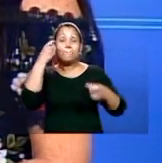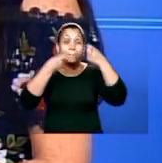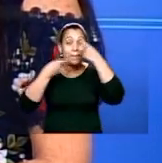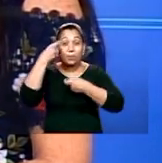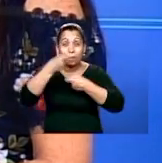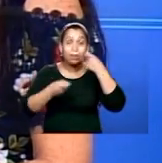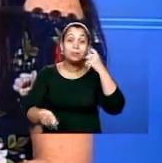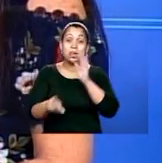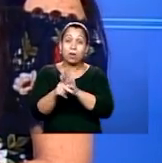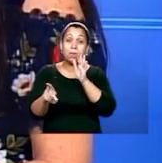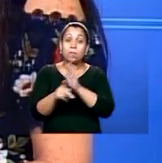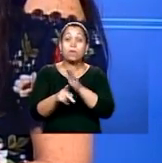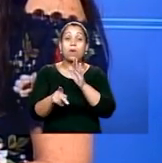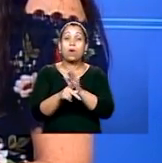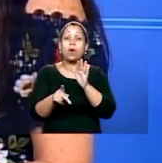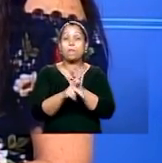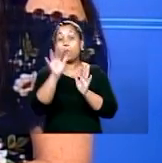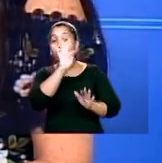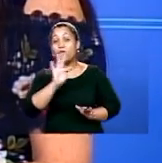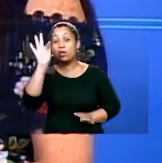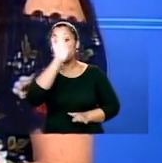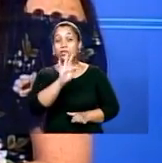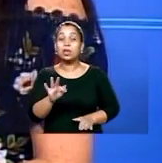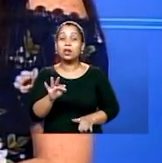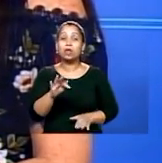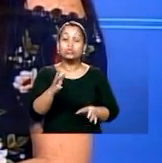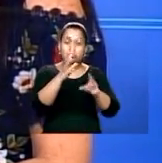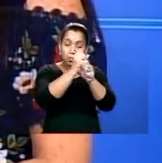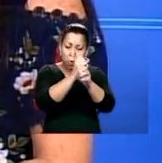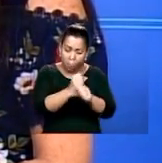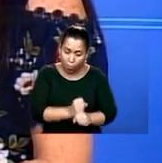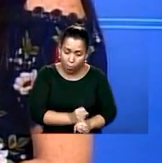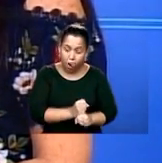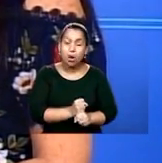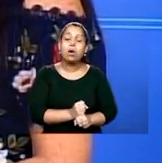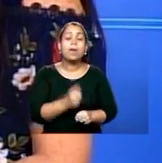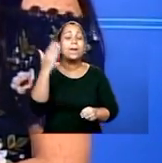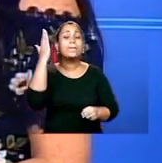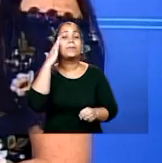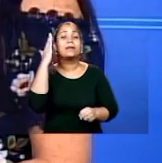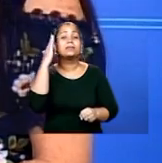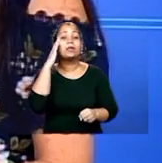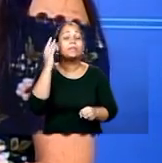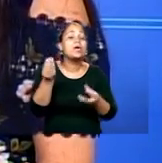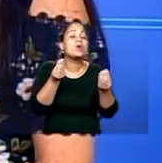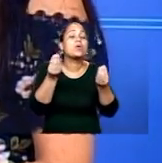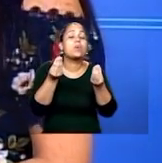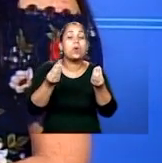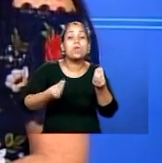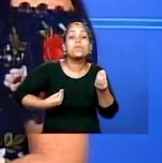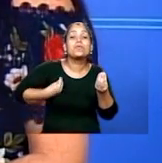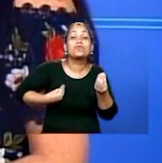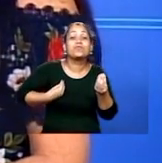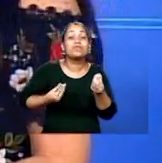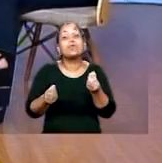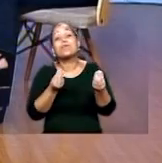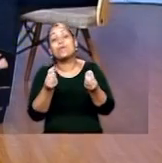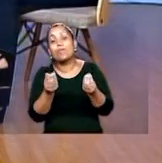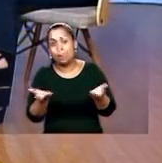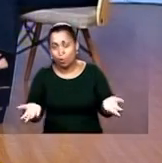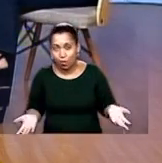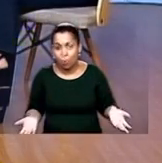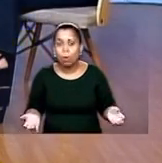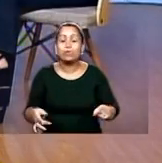preocupação do Ministério em ter todos esses dados para saber, de fato, com que realidade a gente tem que trabalhar, né? Sim, porque também é